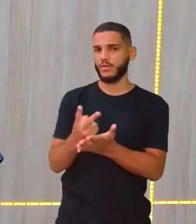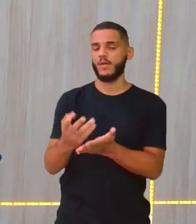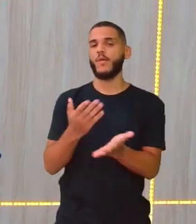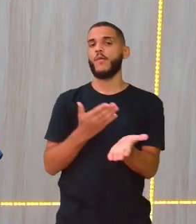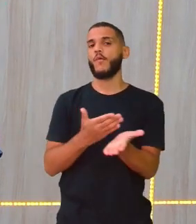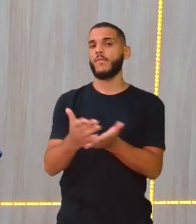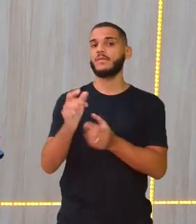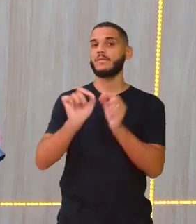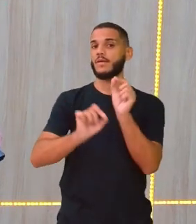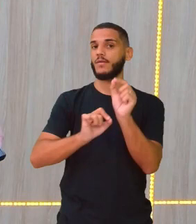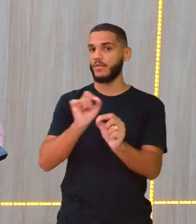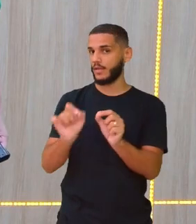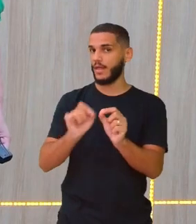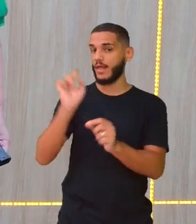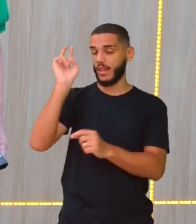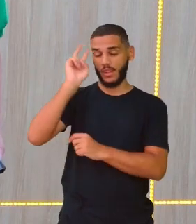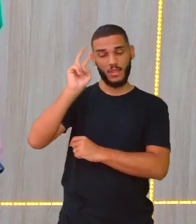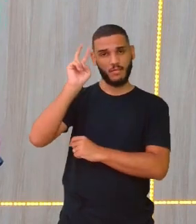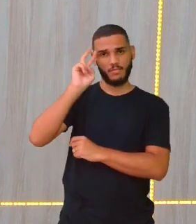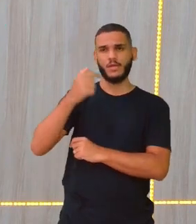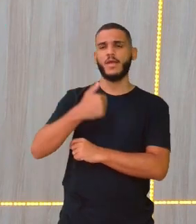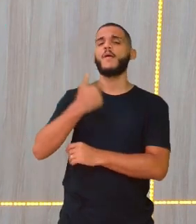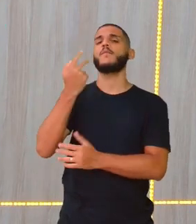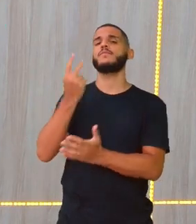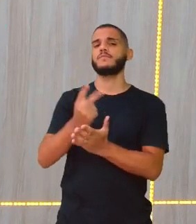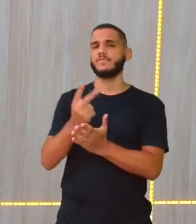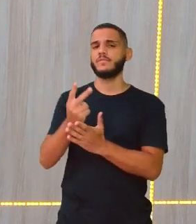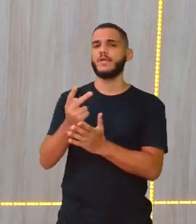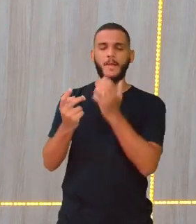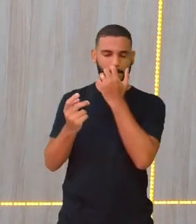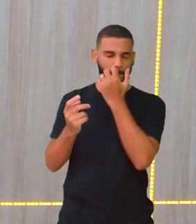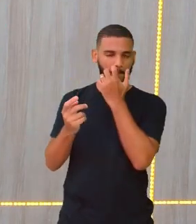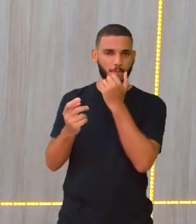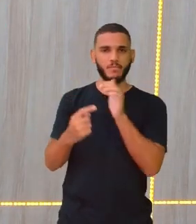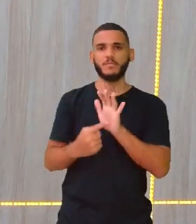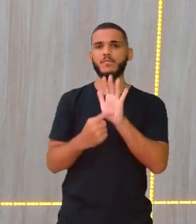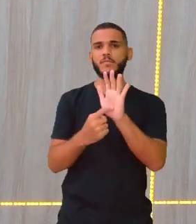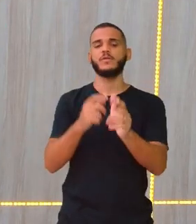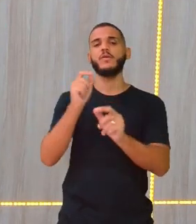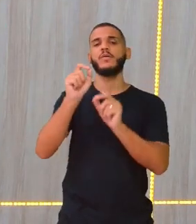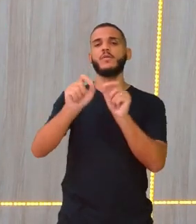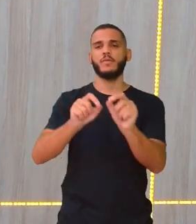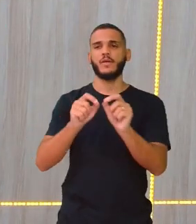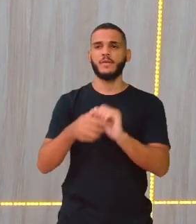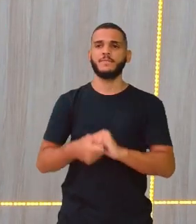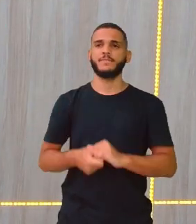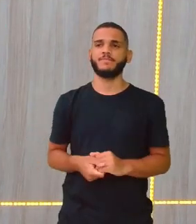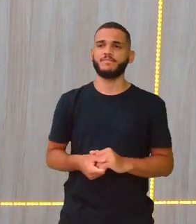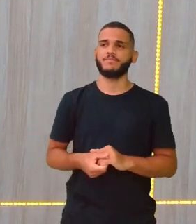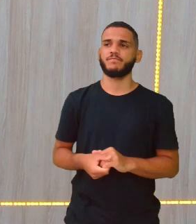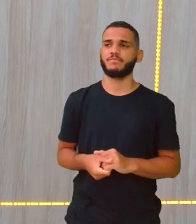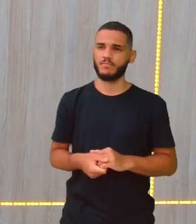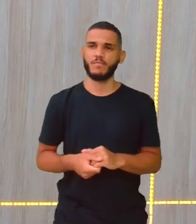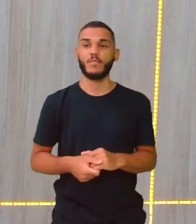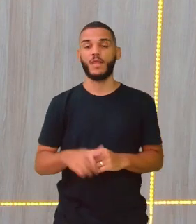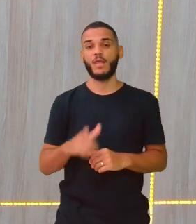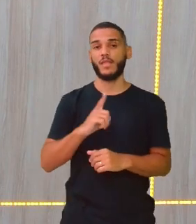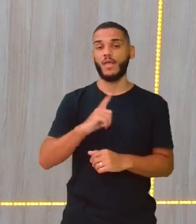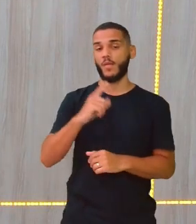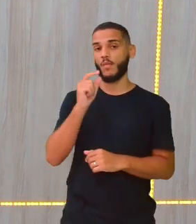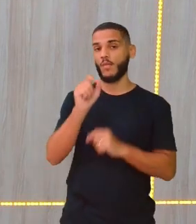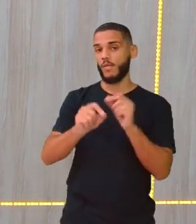sempre recapitulando. Eu sempre inicio mostrando as questões aqui,